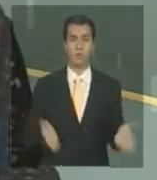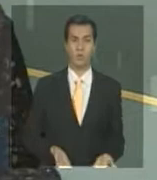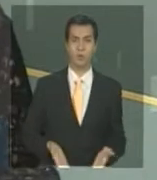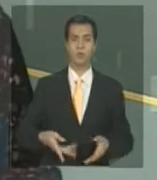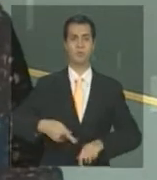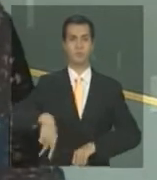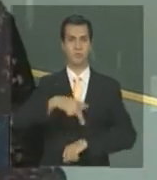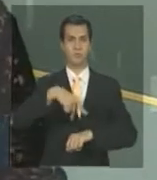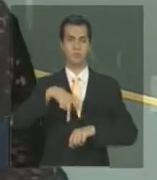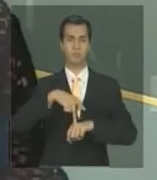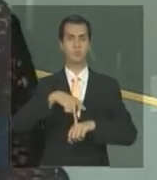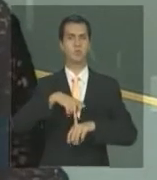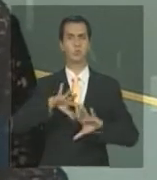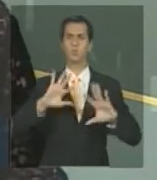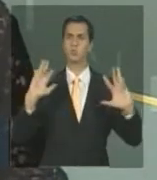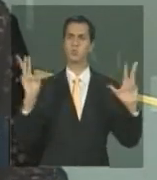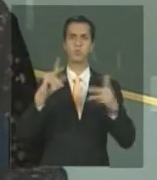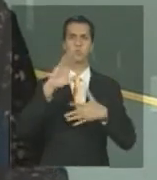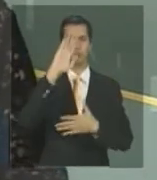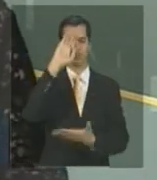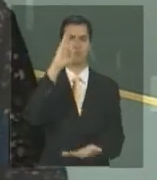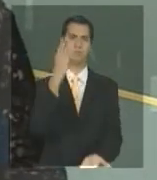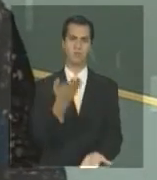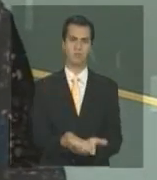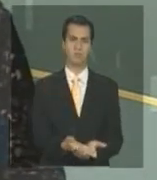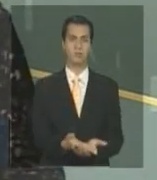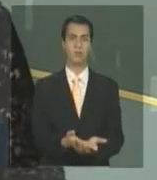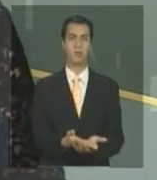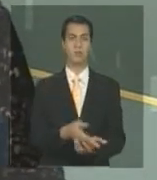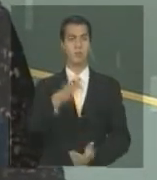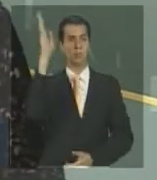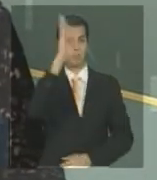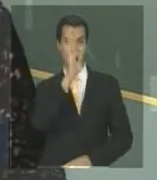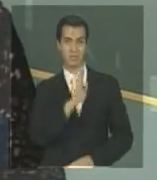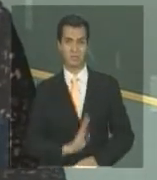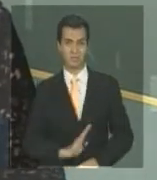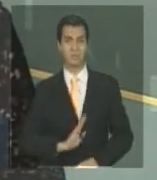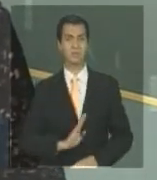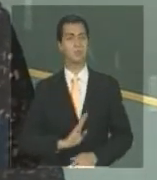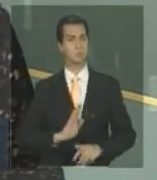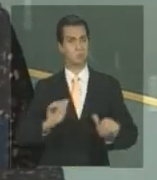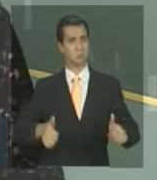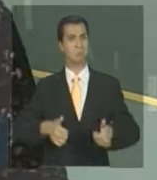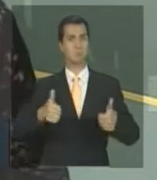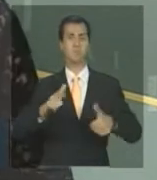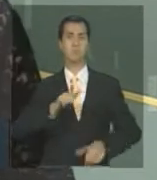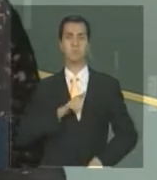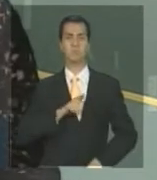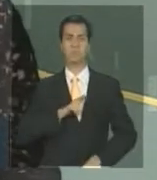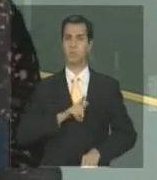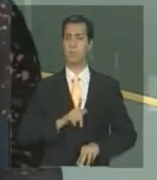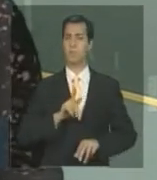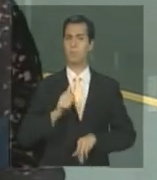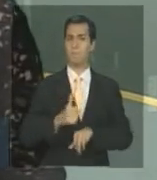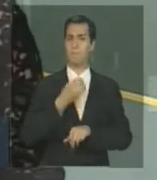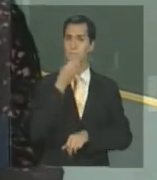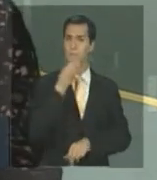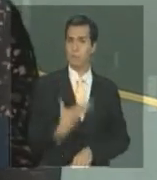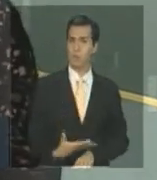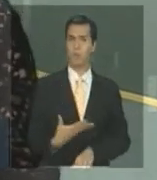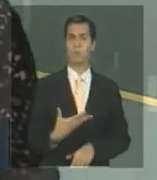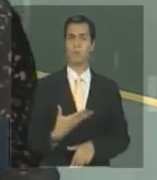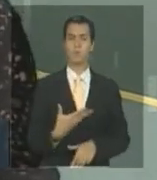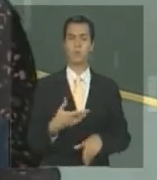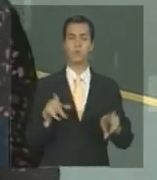um país reconhecido como estando numa situação diferenciada no